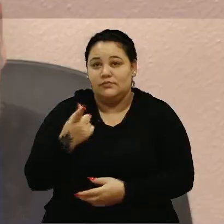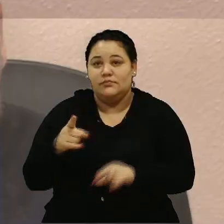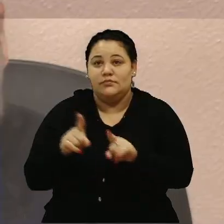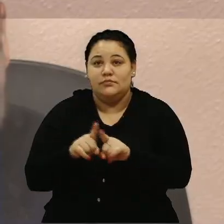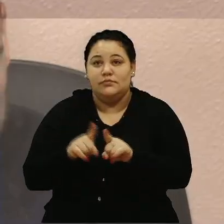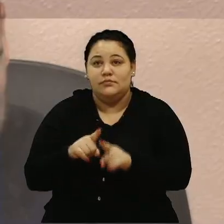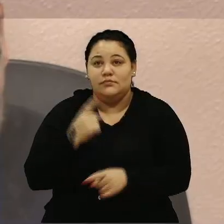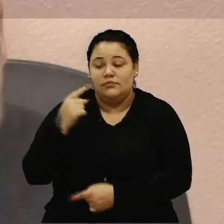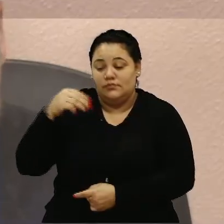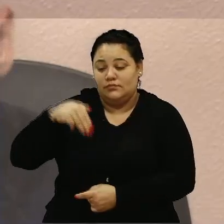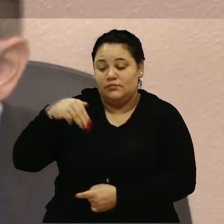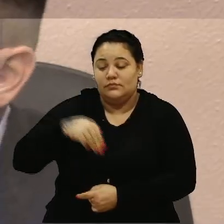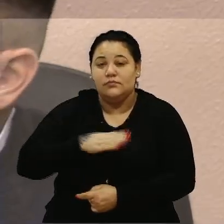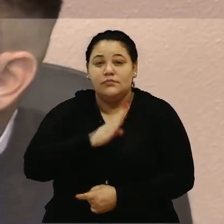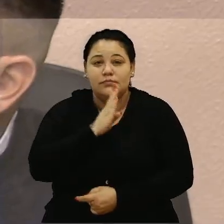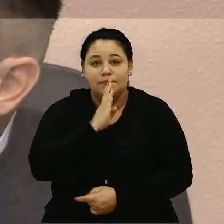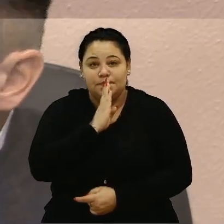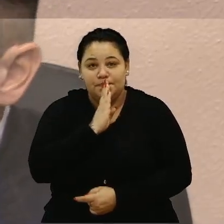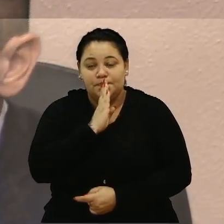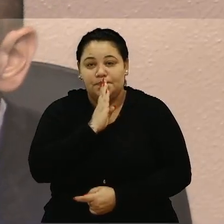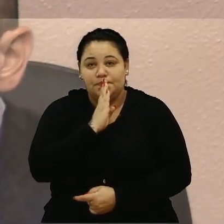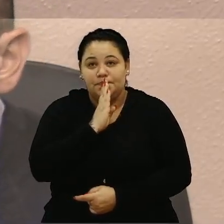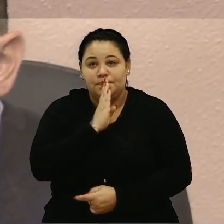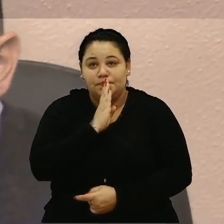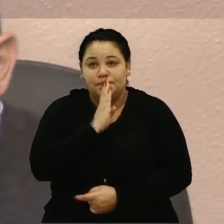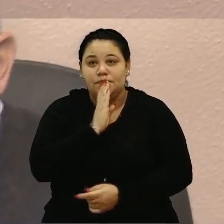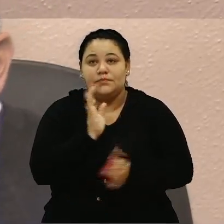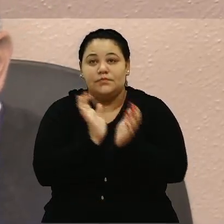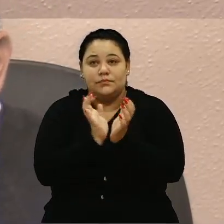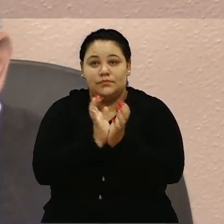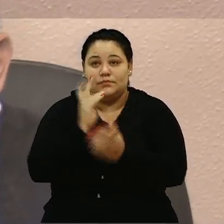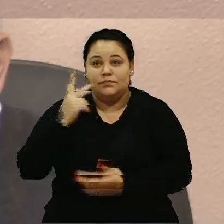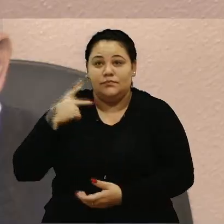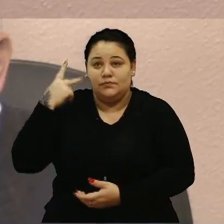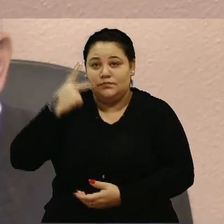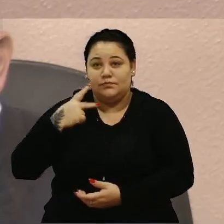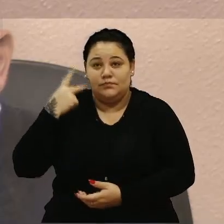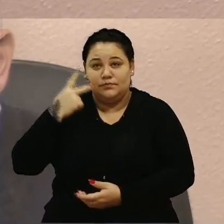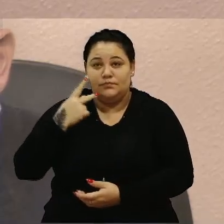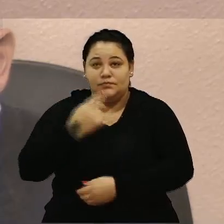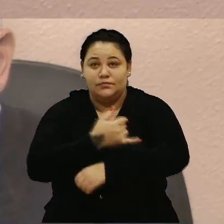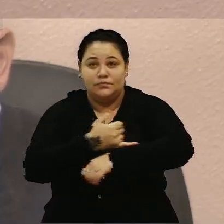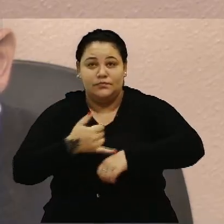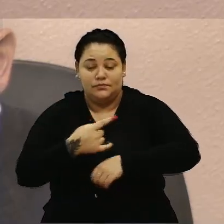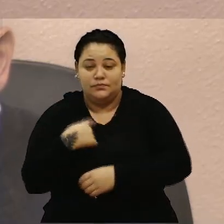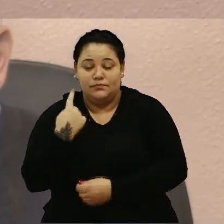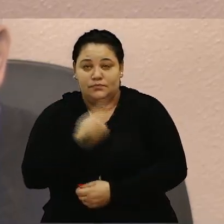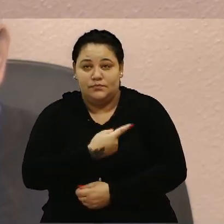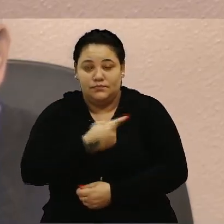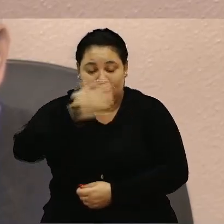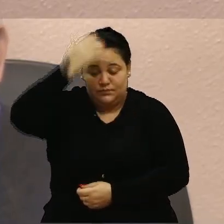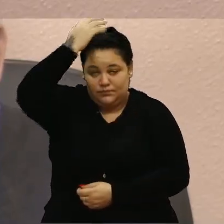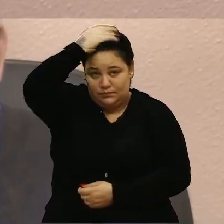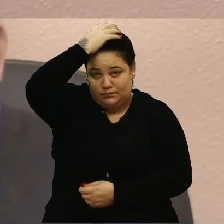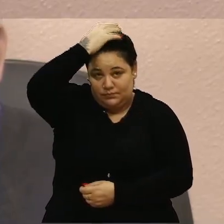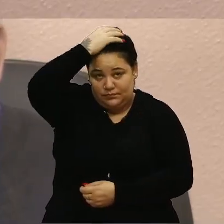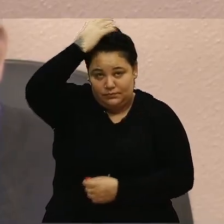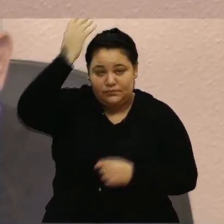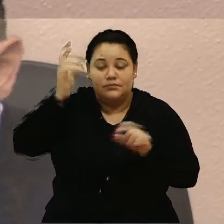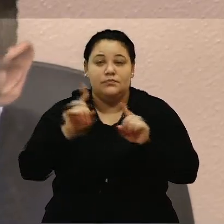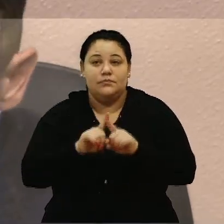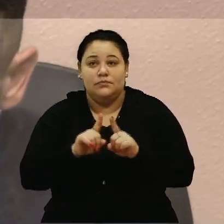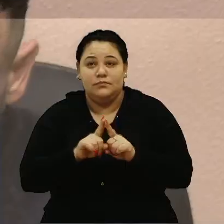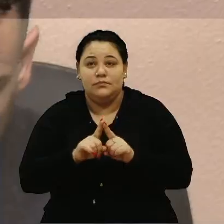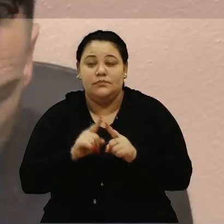de silêncio, o voto de pesar dos colegas vereadores e vereadoras sobre o passamento do nosso Papa Francisco. Quando uma